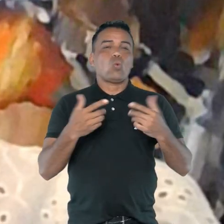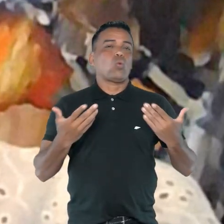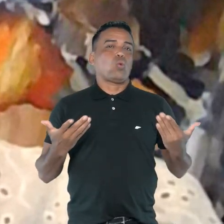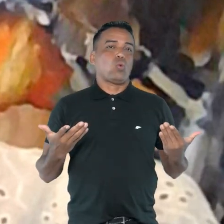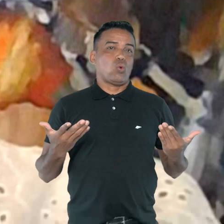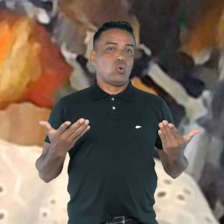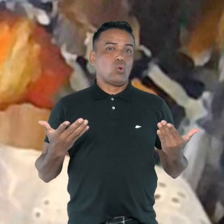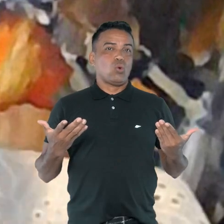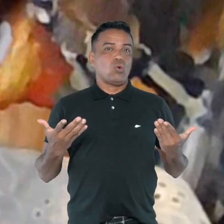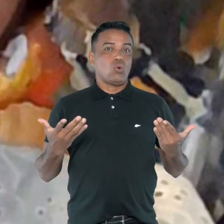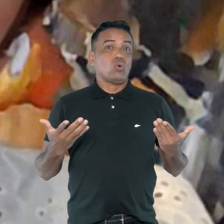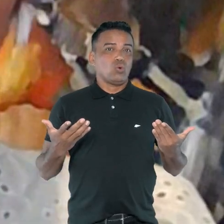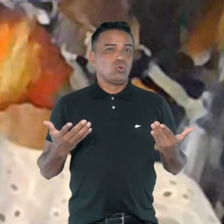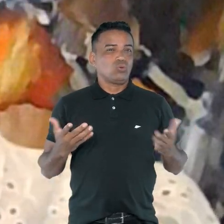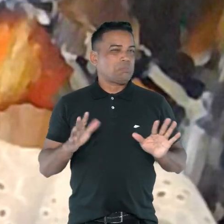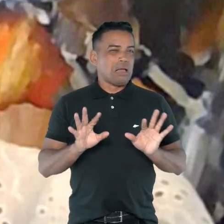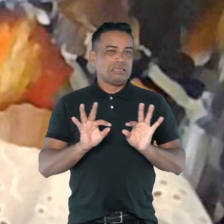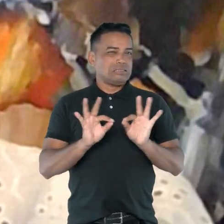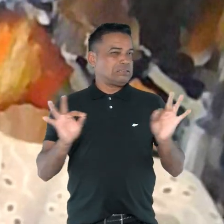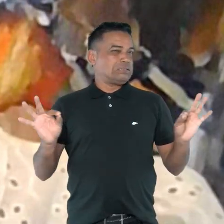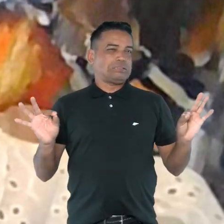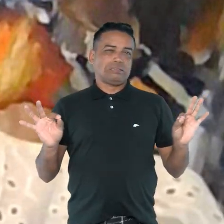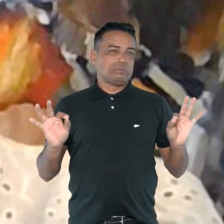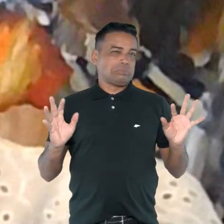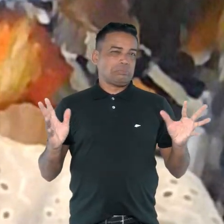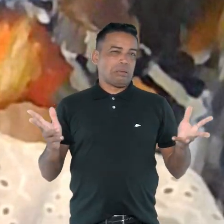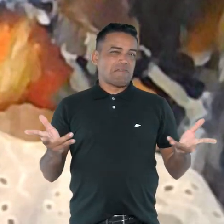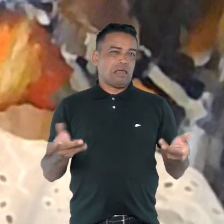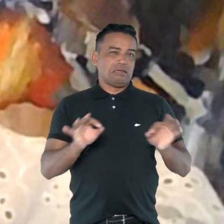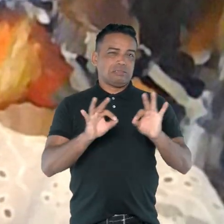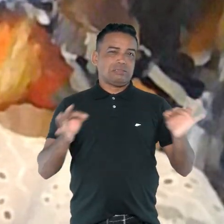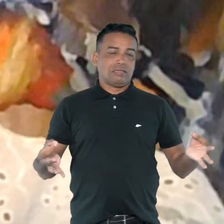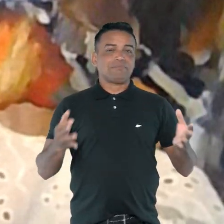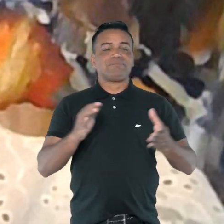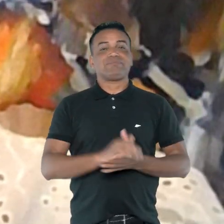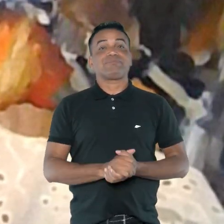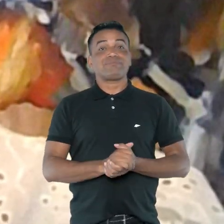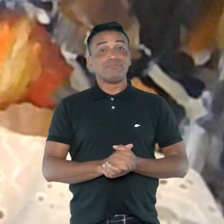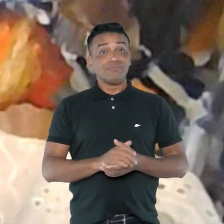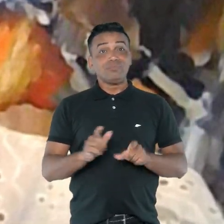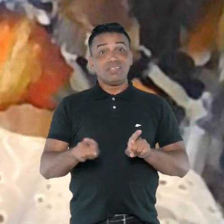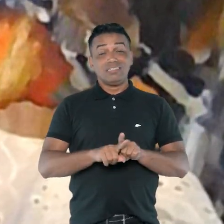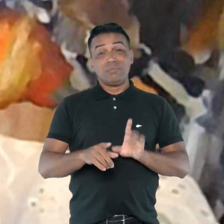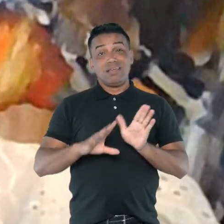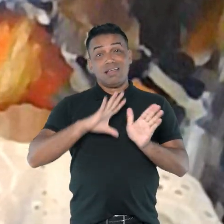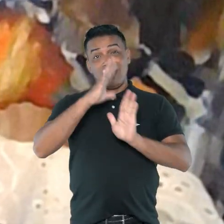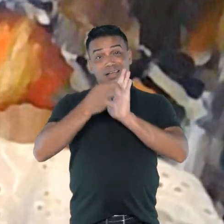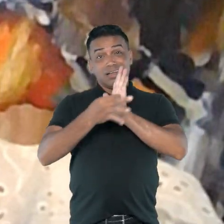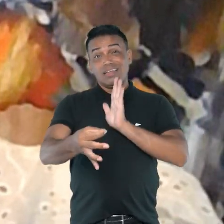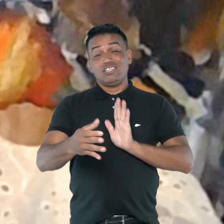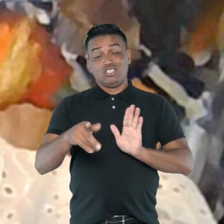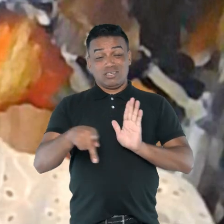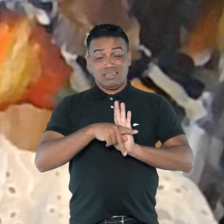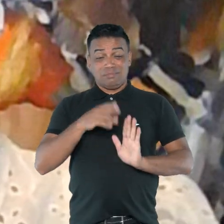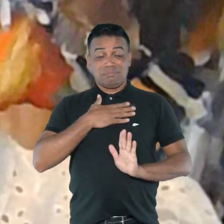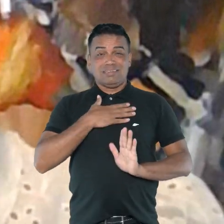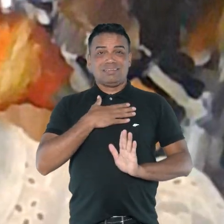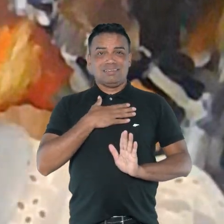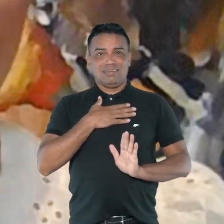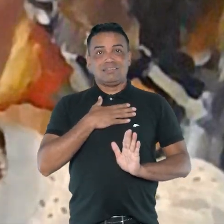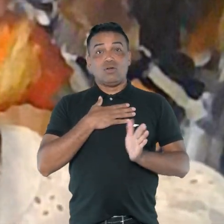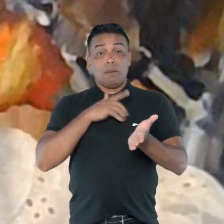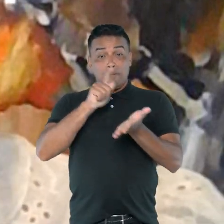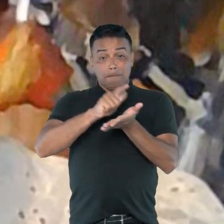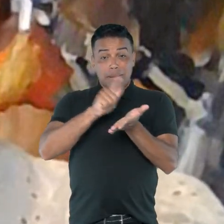mais curtas, mais fluido, mais elegante, assim. E também autocrítica. Então, geralmente,